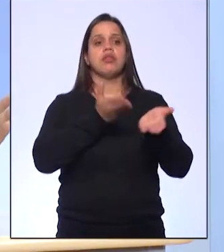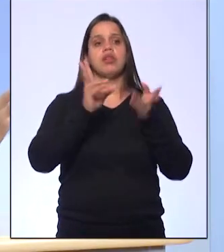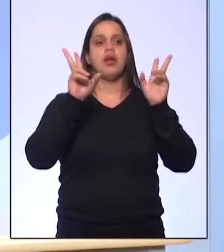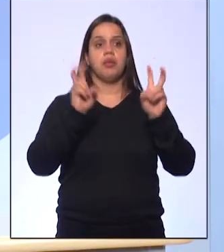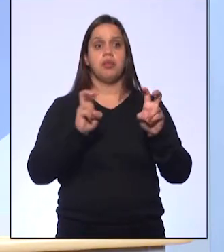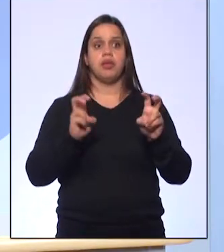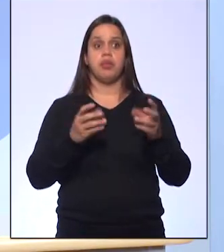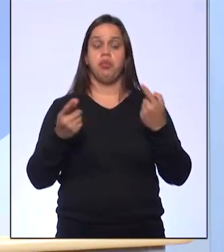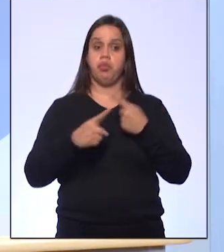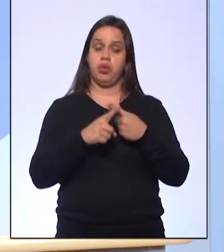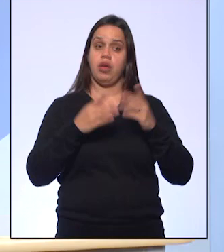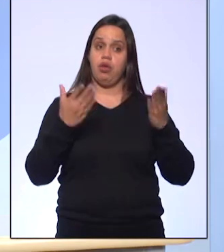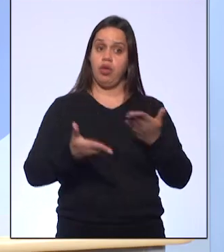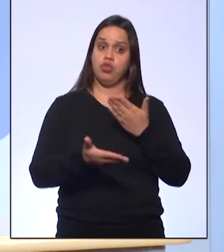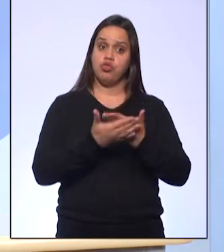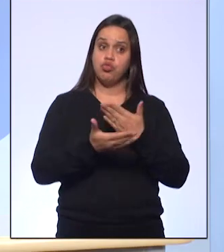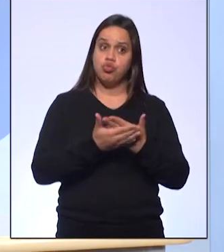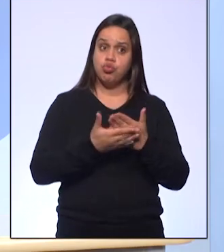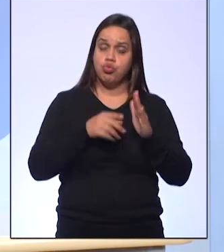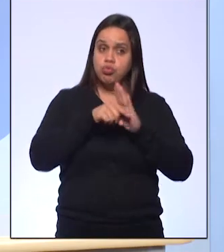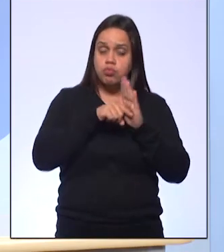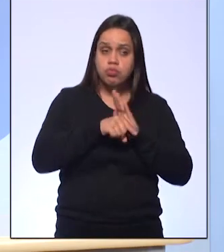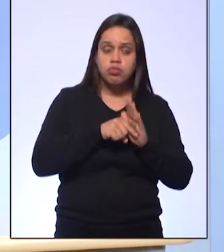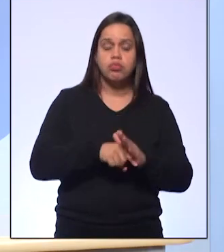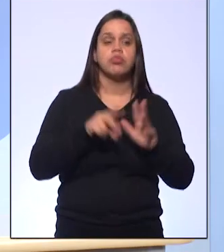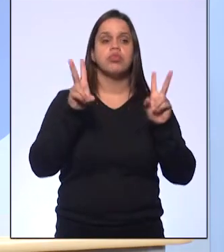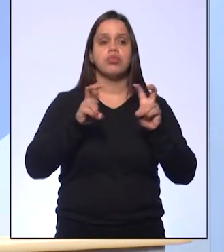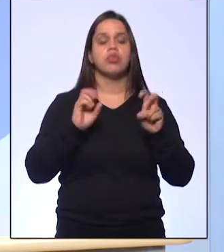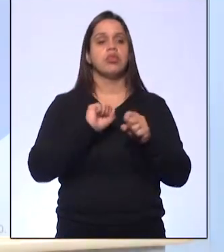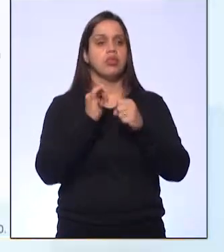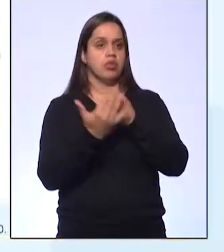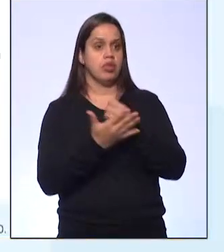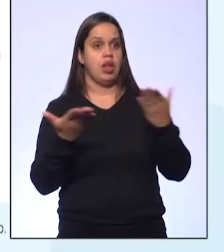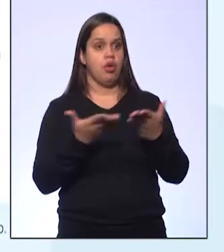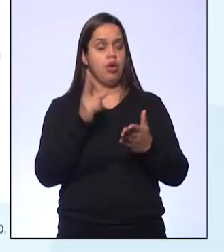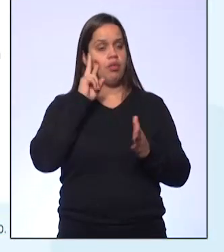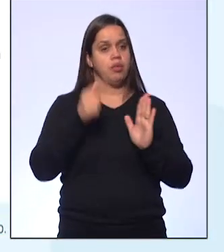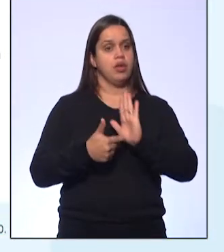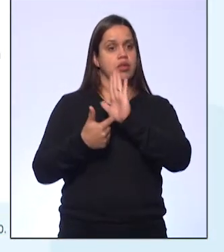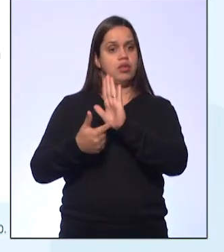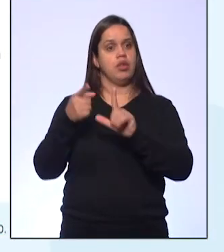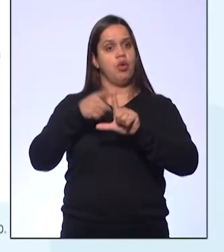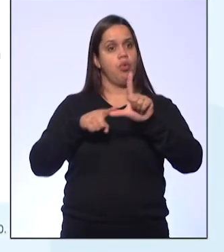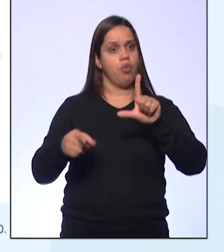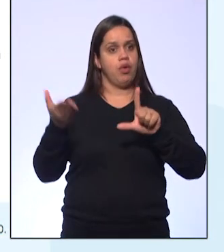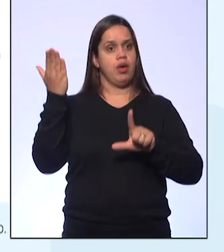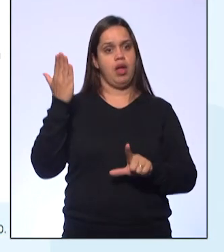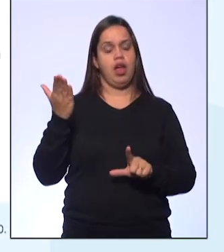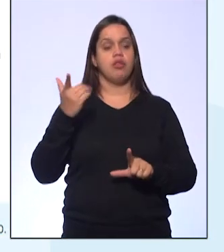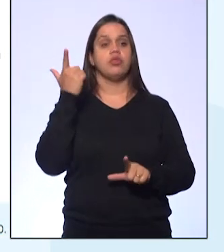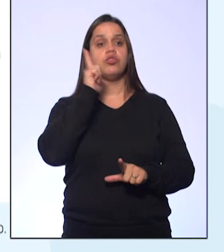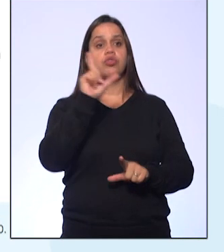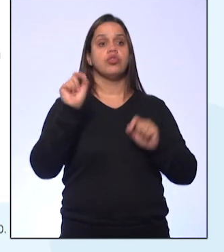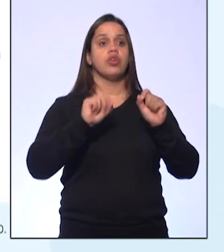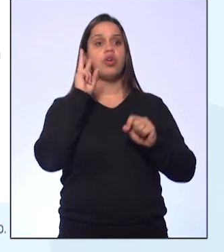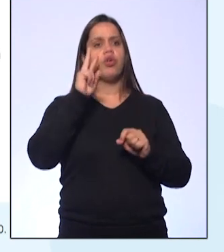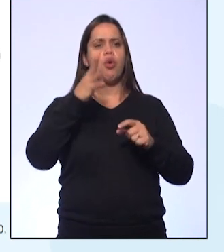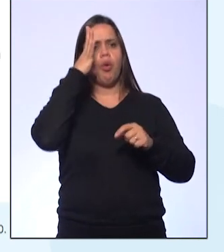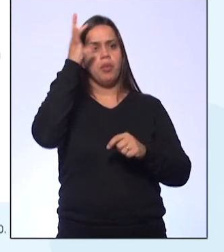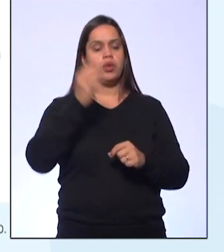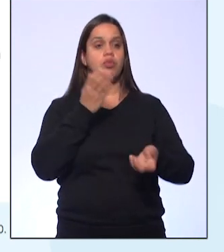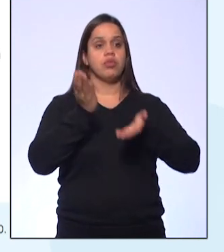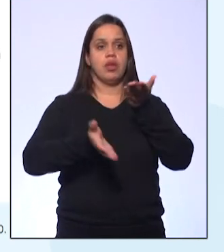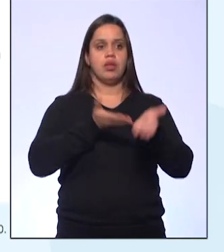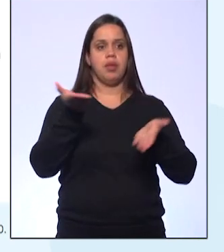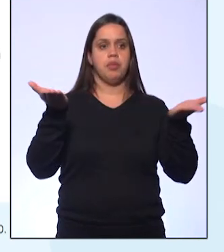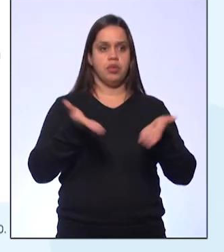estamos fazendo um estudo de caso do COVID e vai aparecer para vocês aí na tela um gráfico super bacana para que a gente consiga compreender essa